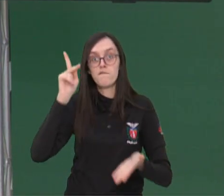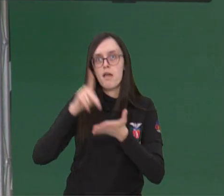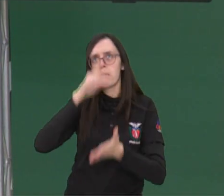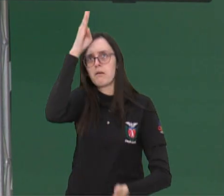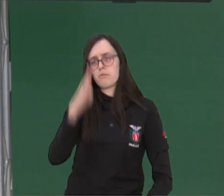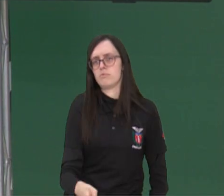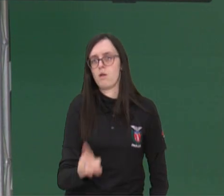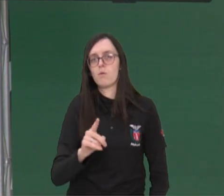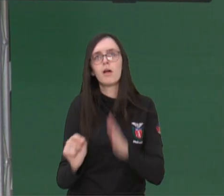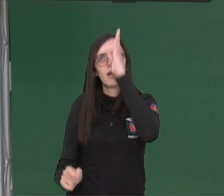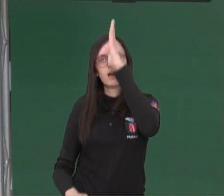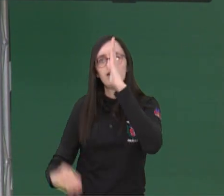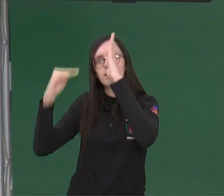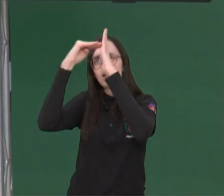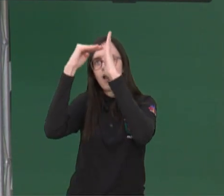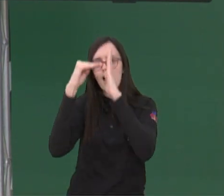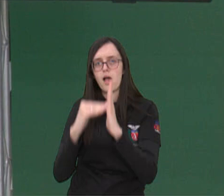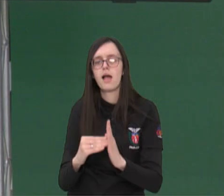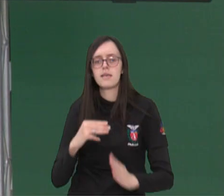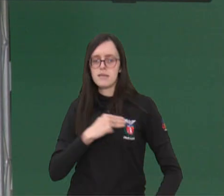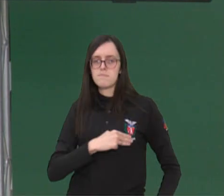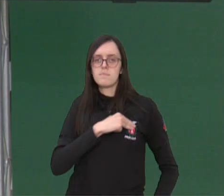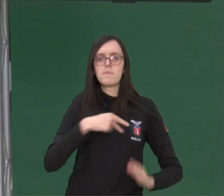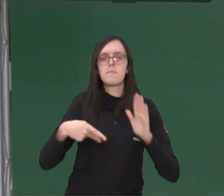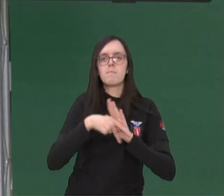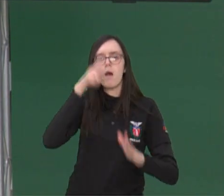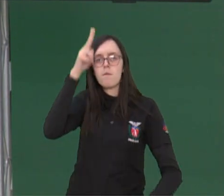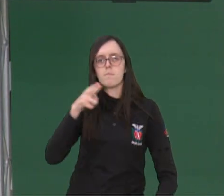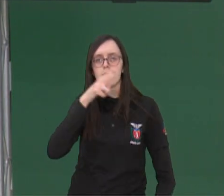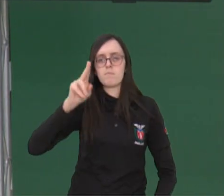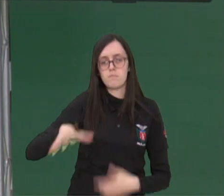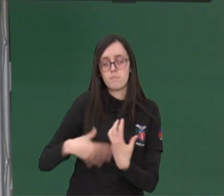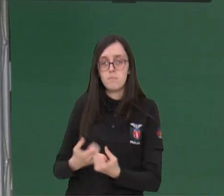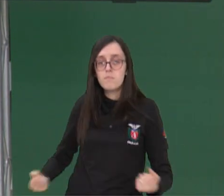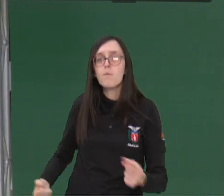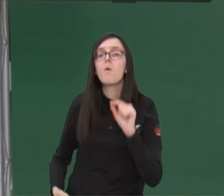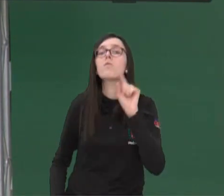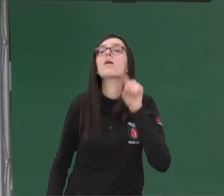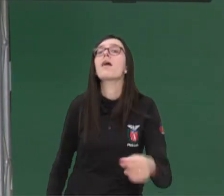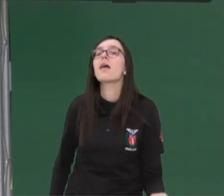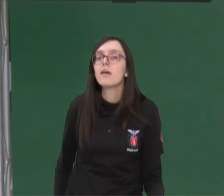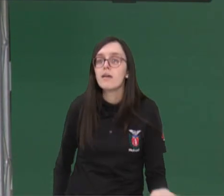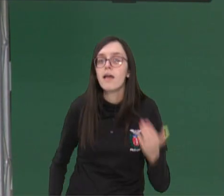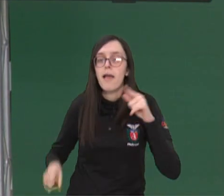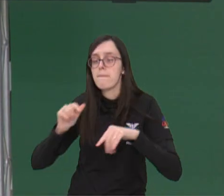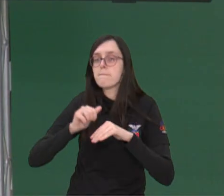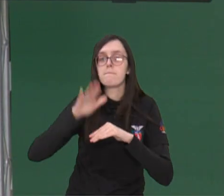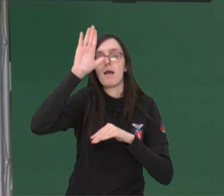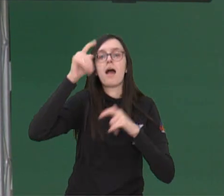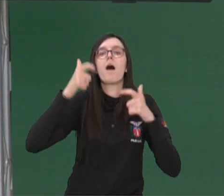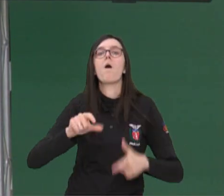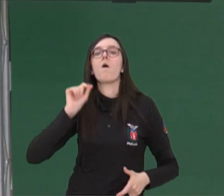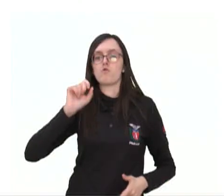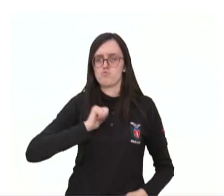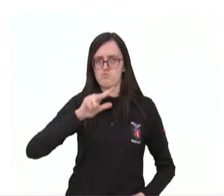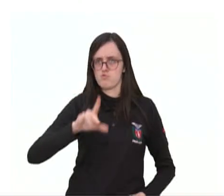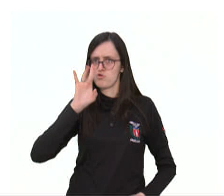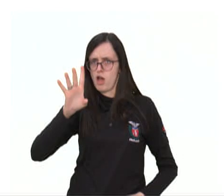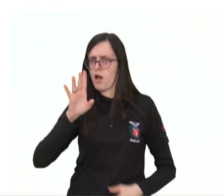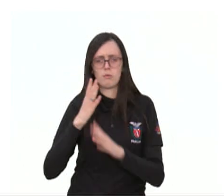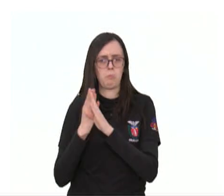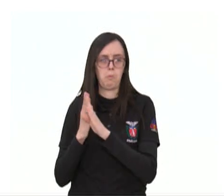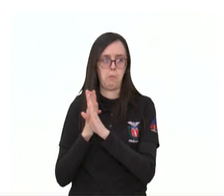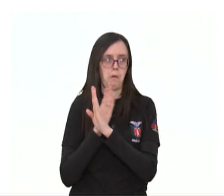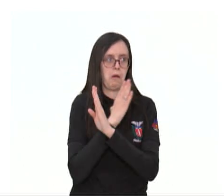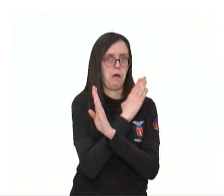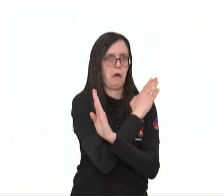maioria dessas missões jesuíticas é além do território que seria português, muito